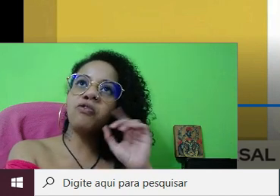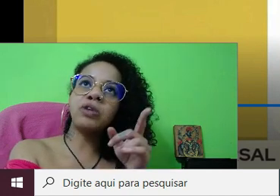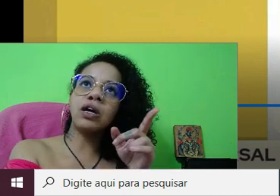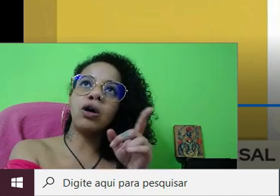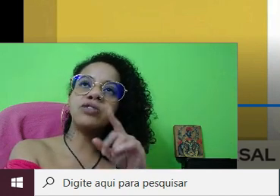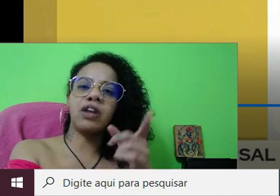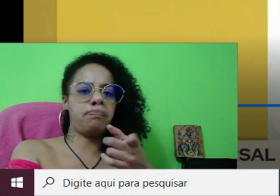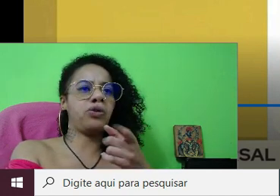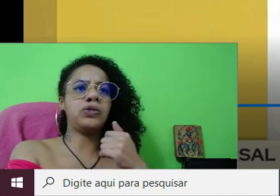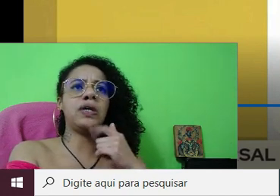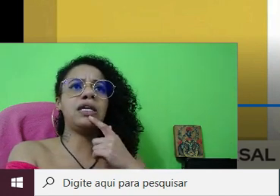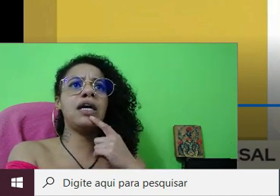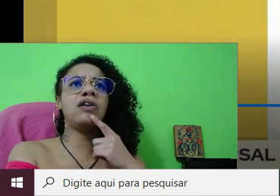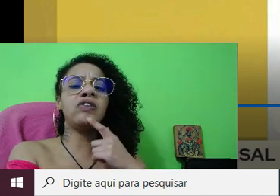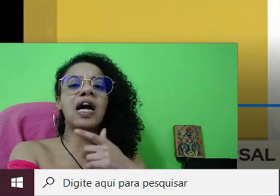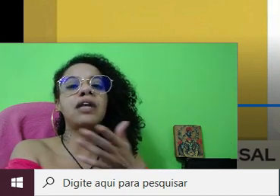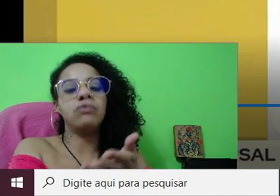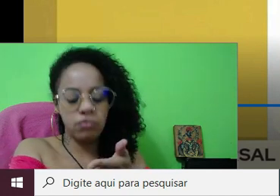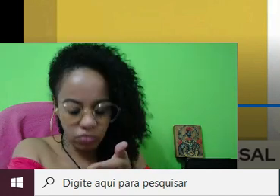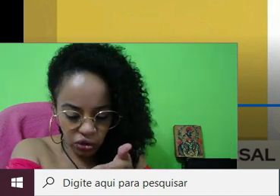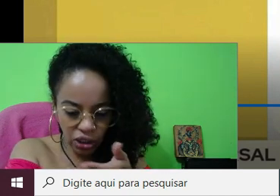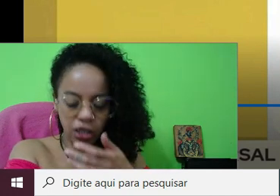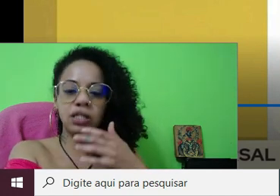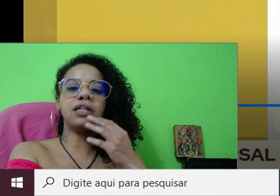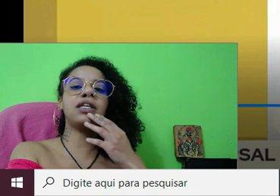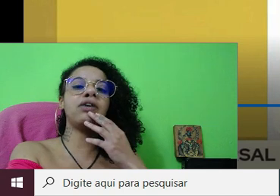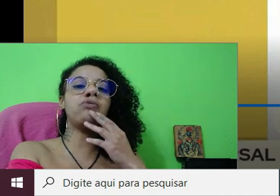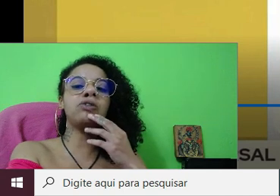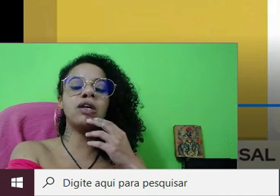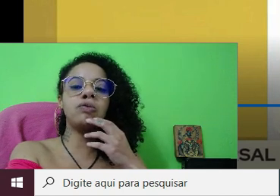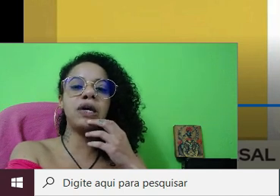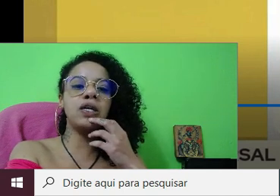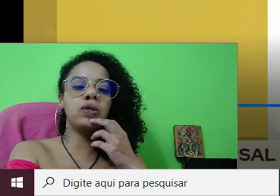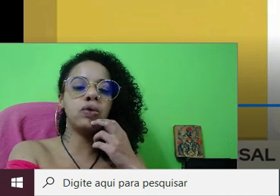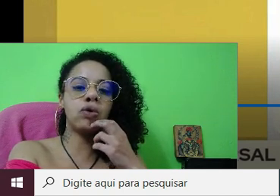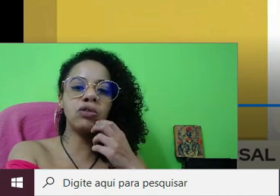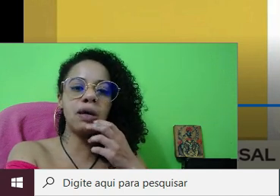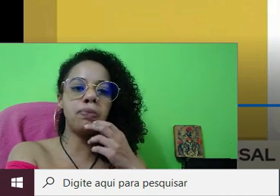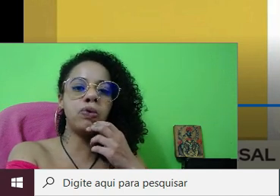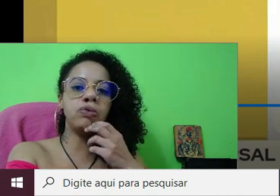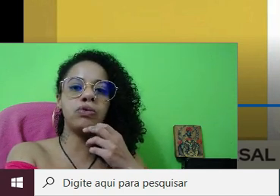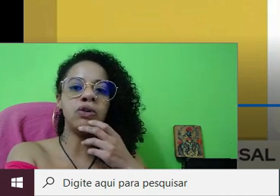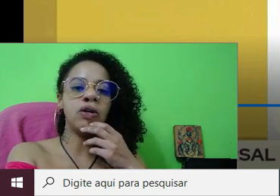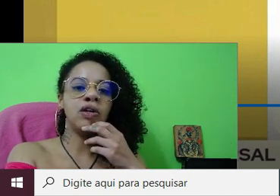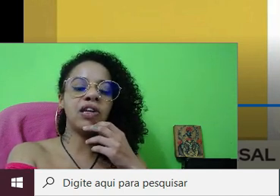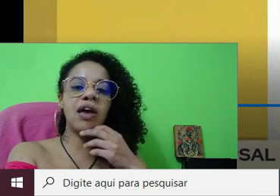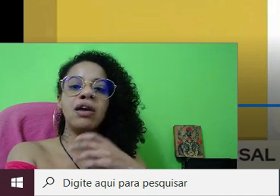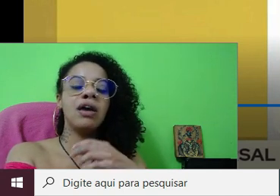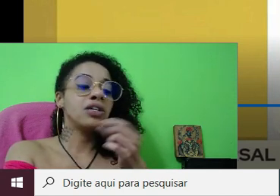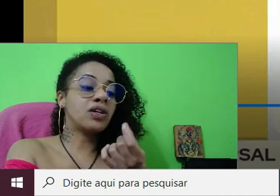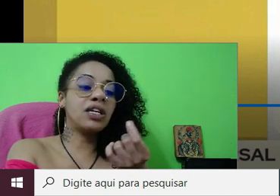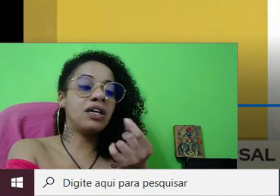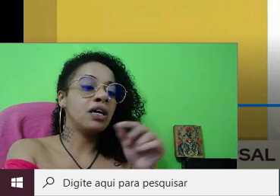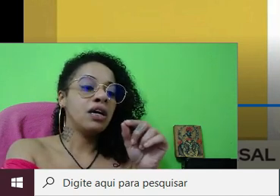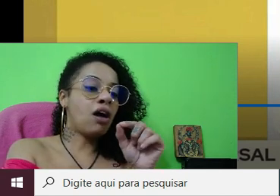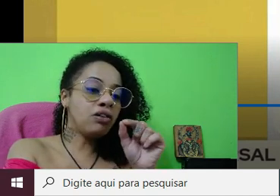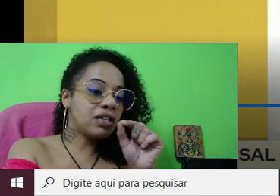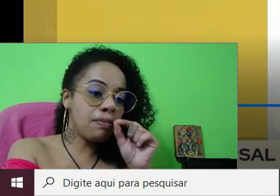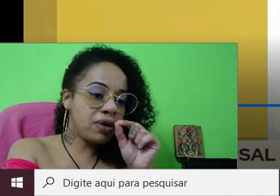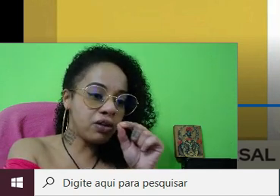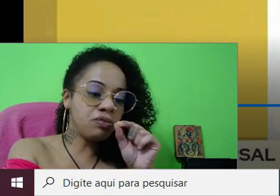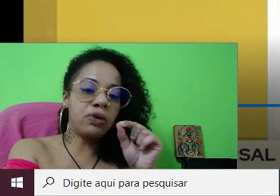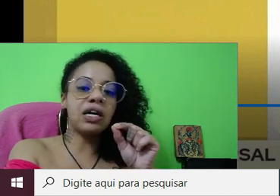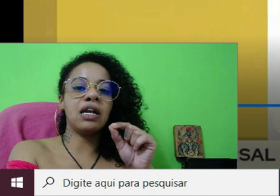houve um negócio fala pô isso aí é equivocado sim tem que ter o contra argumento o contraponto né só que